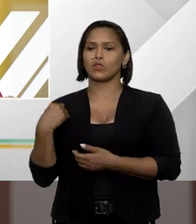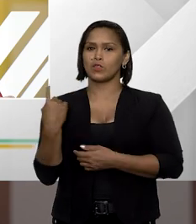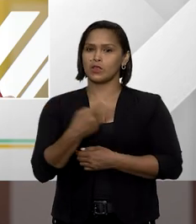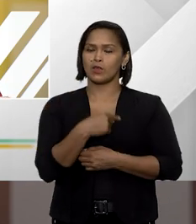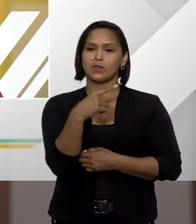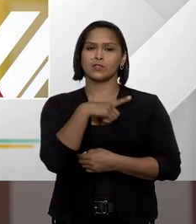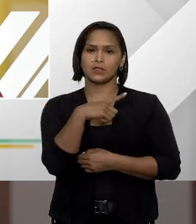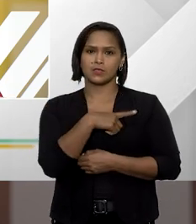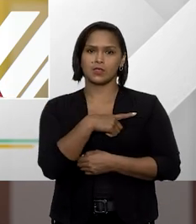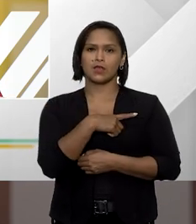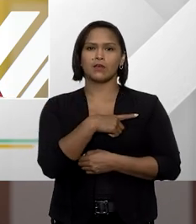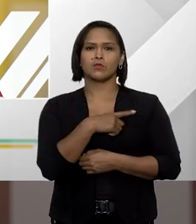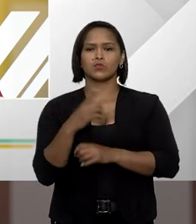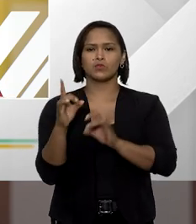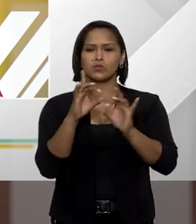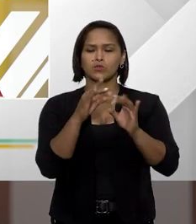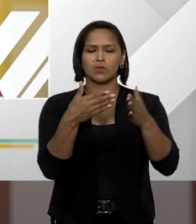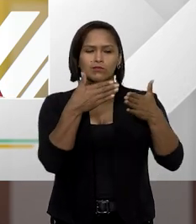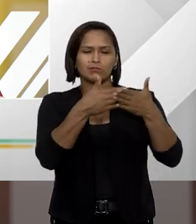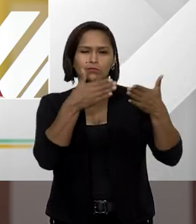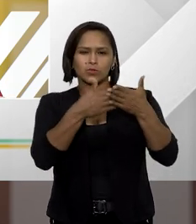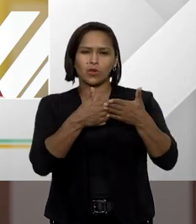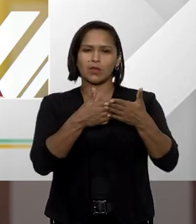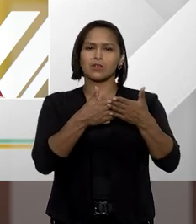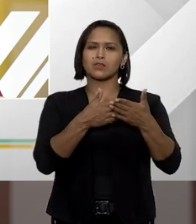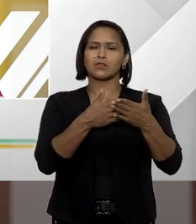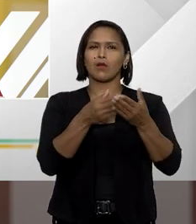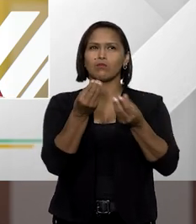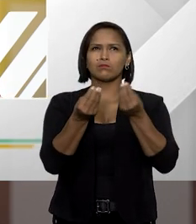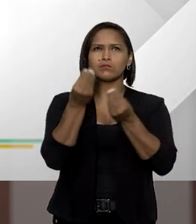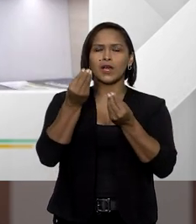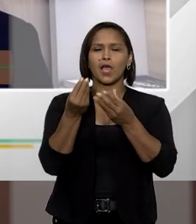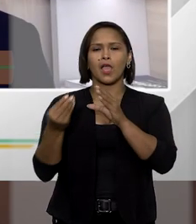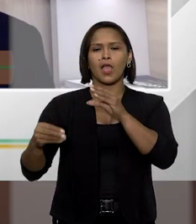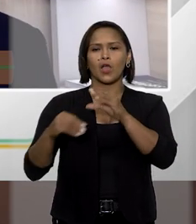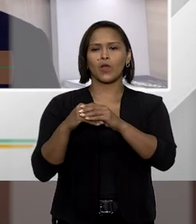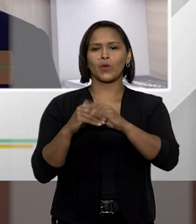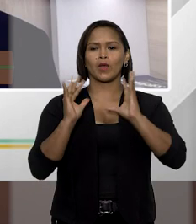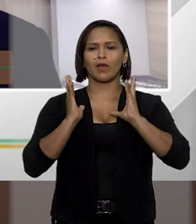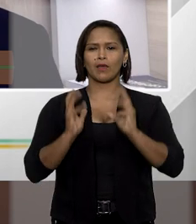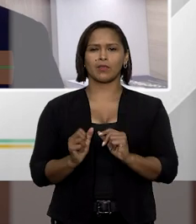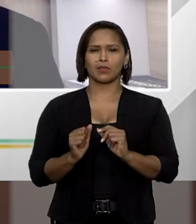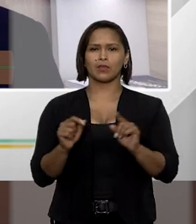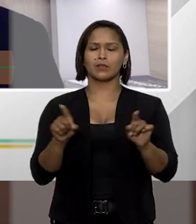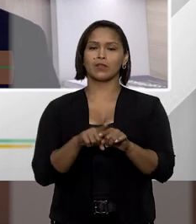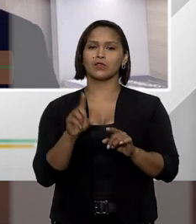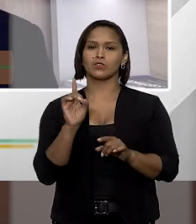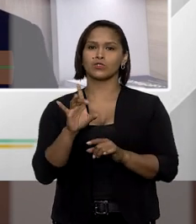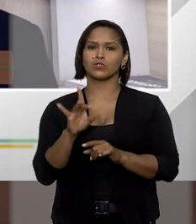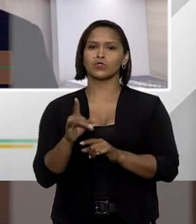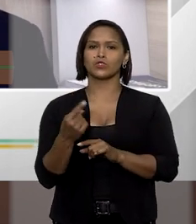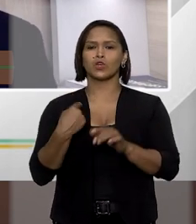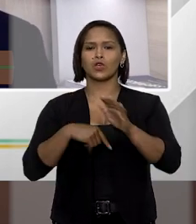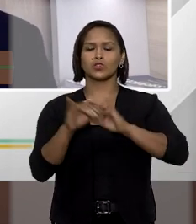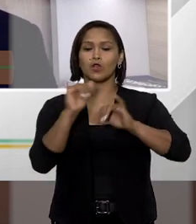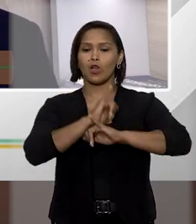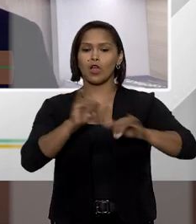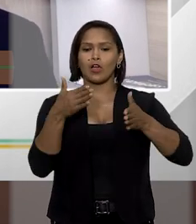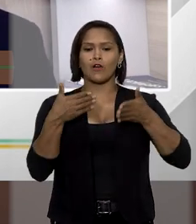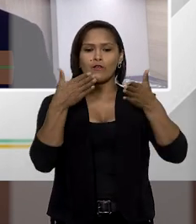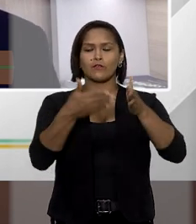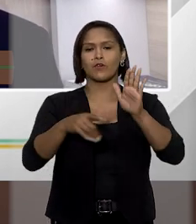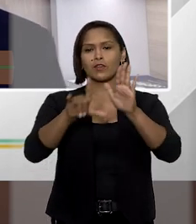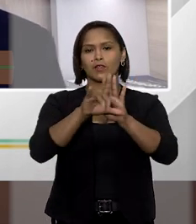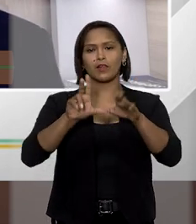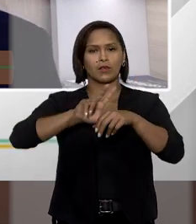Nós realmente temos uma espécie de bitolação, muitas vezes, de enquadrarmos a integridade somente sob o enfoque